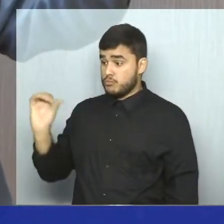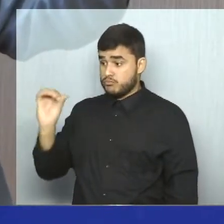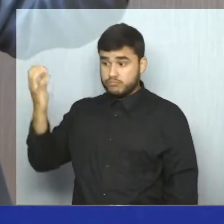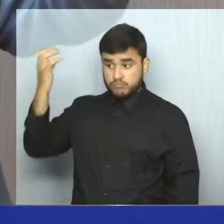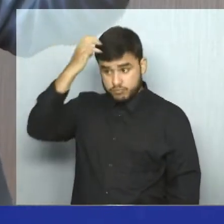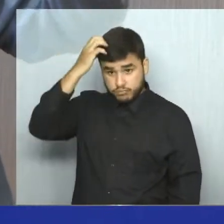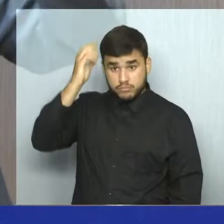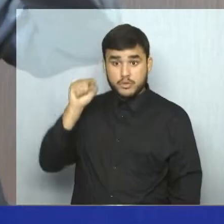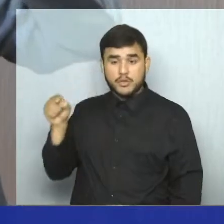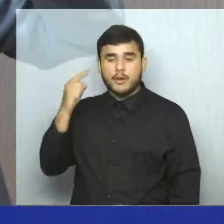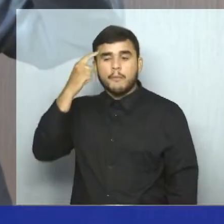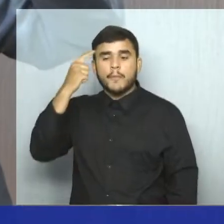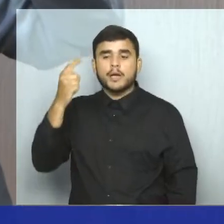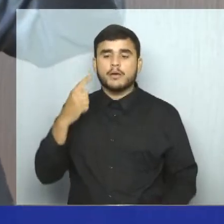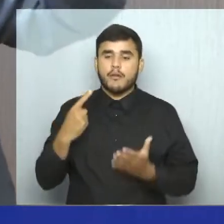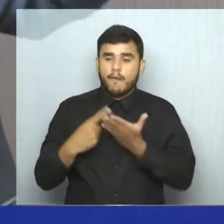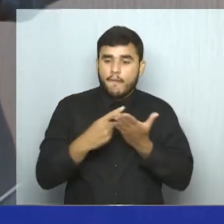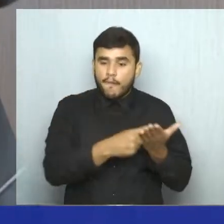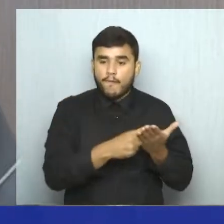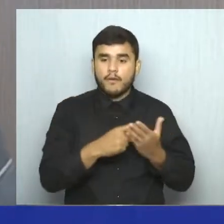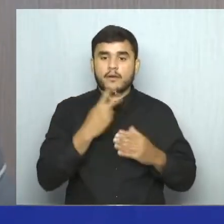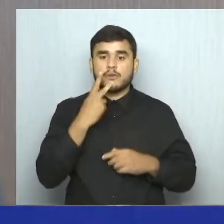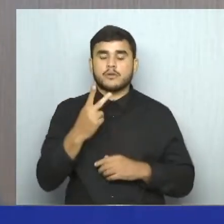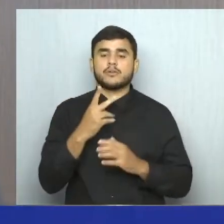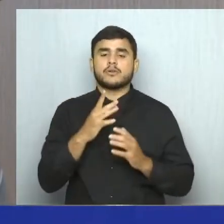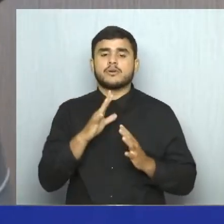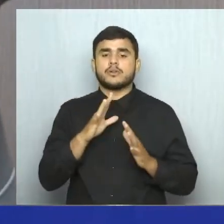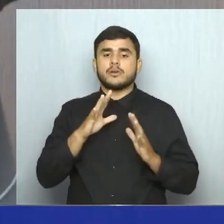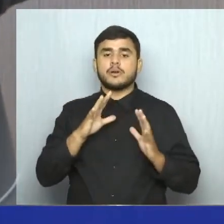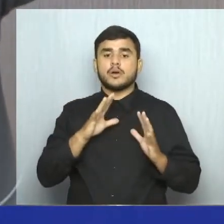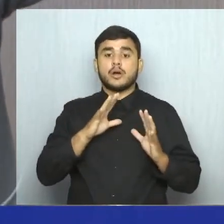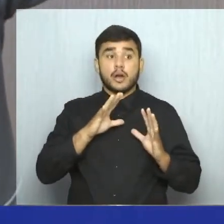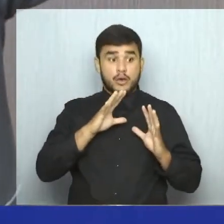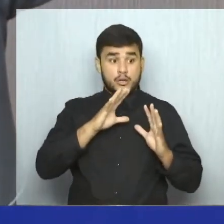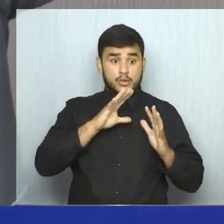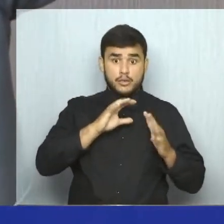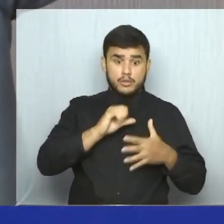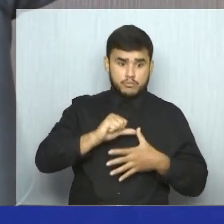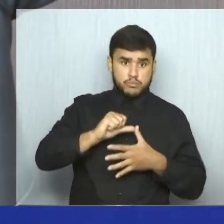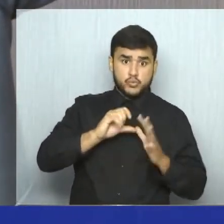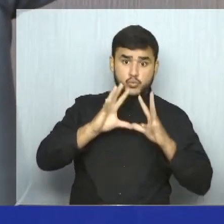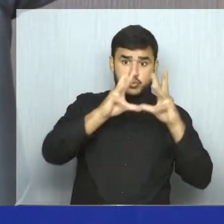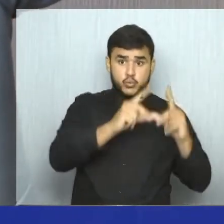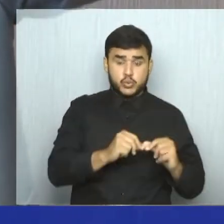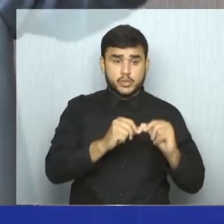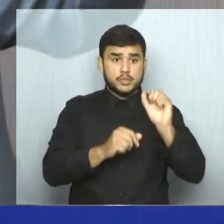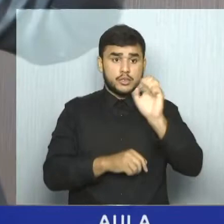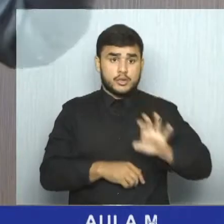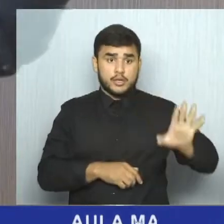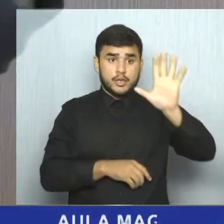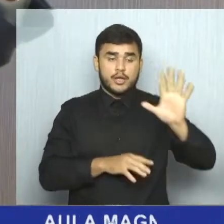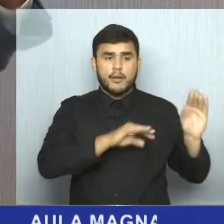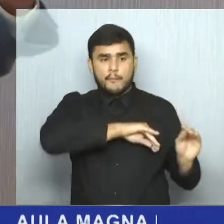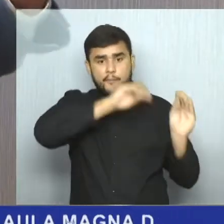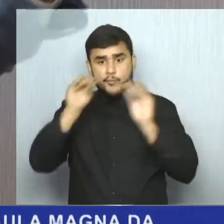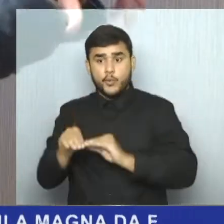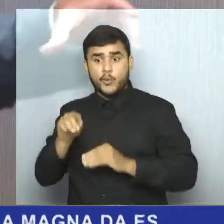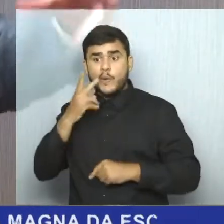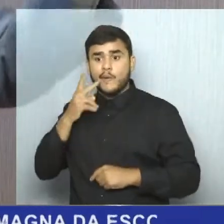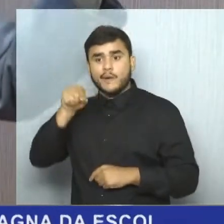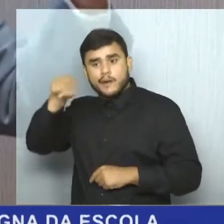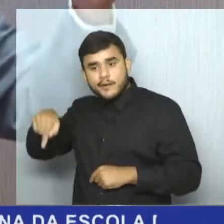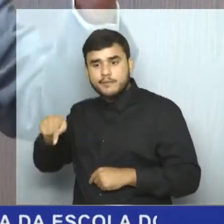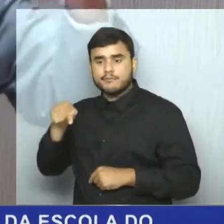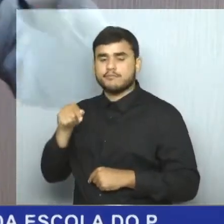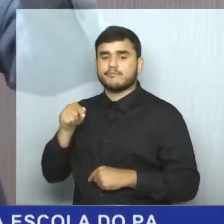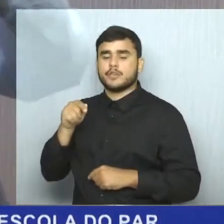Tordesilhas, leva a fronteira da América Portuguesa lá para a iminência dos Andes, enquanto a América Espanhola